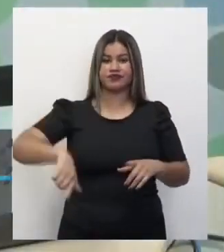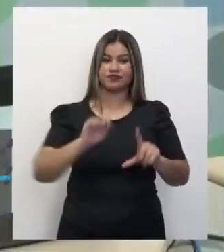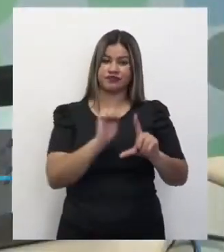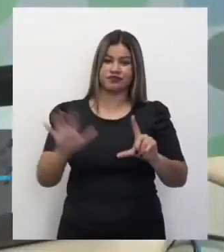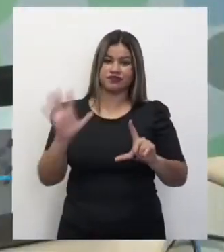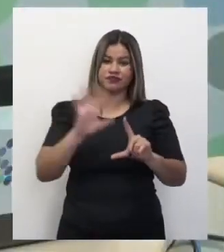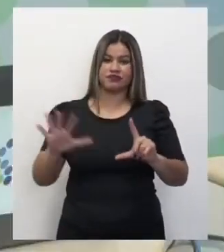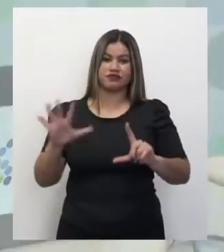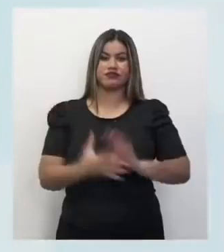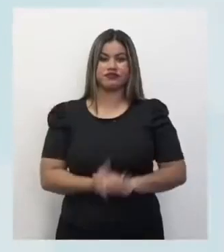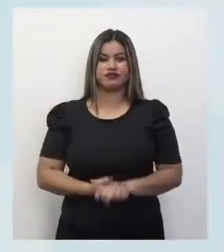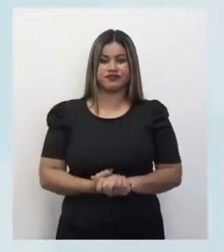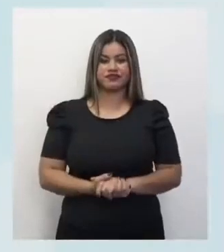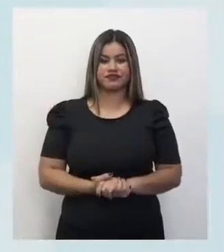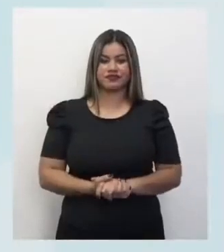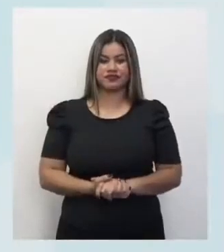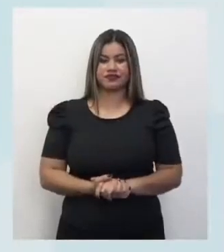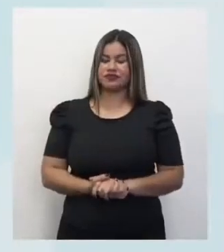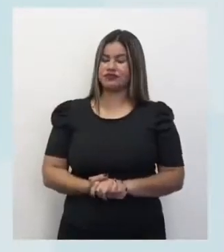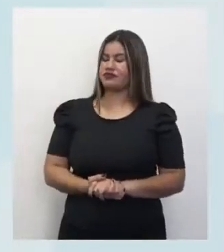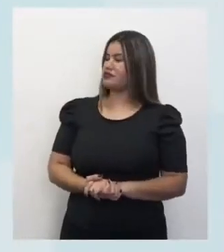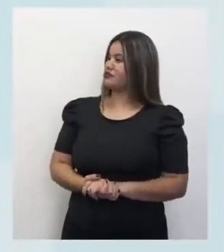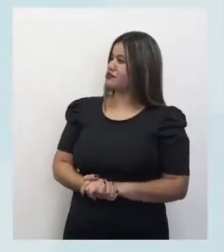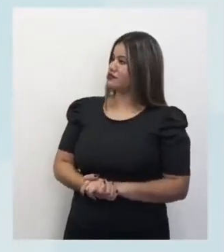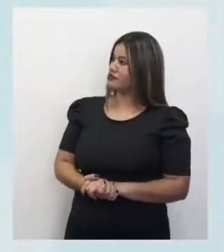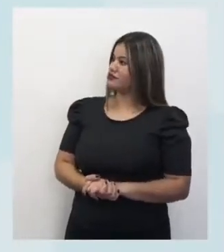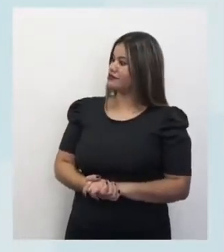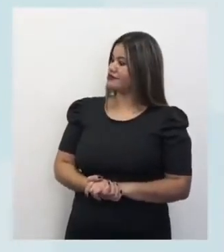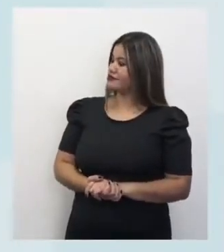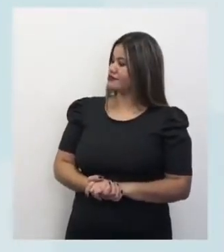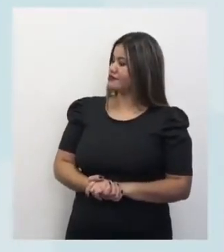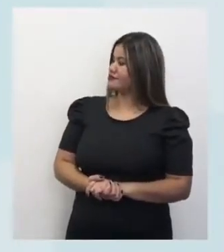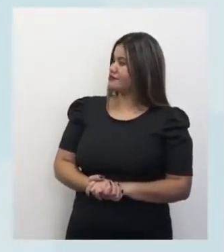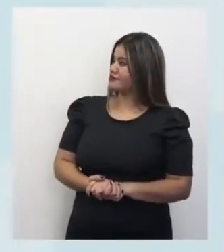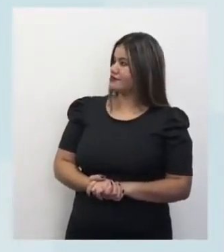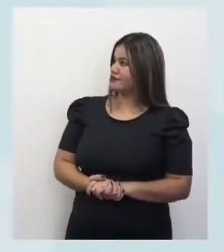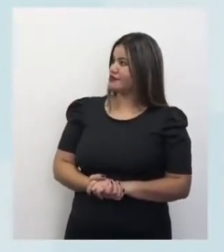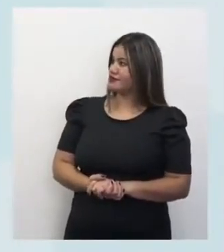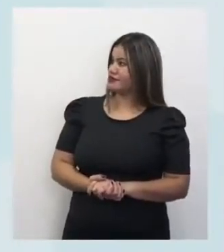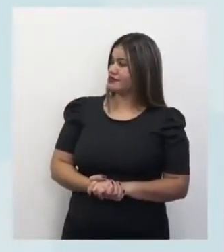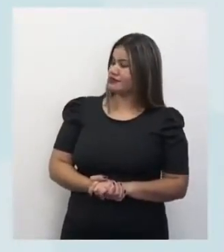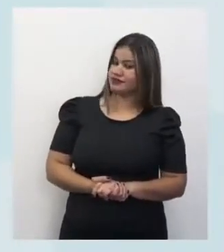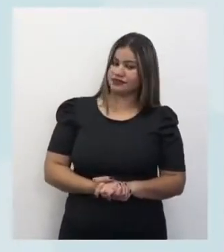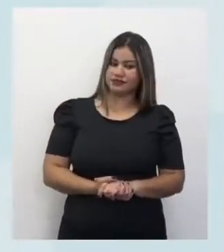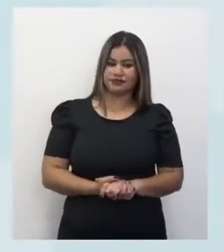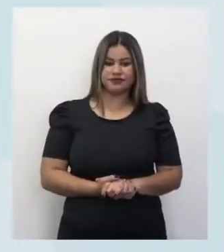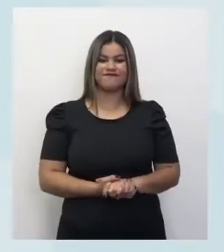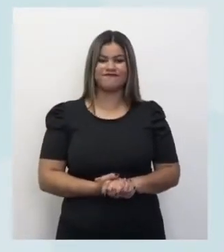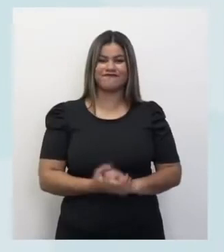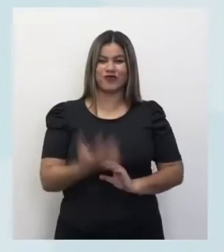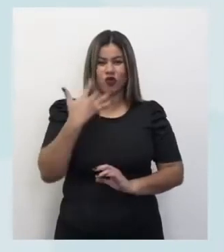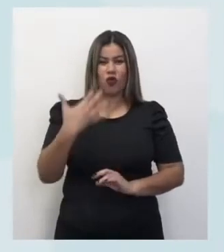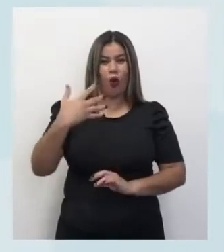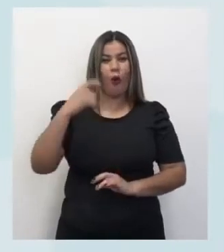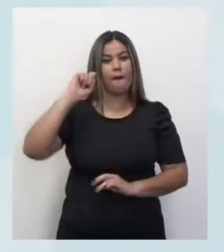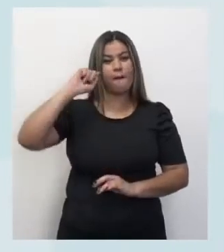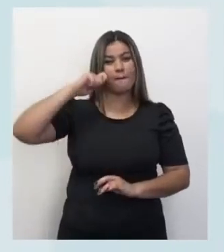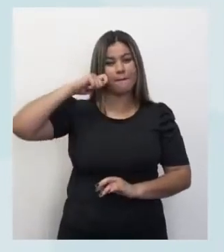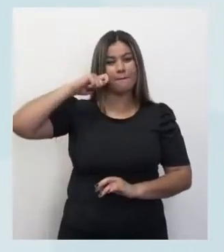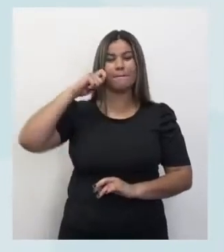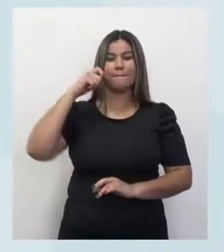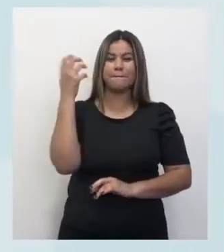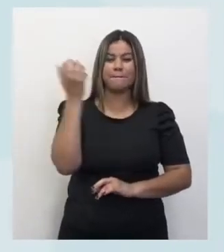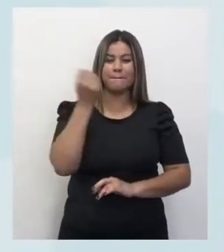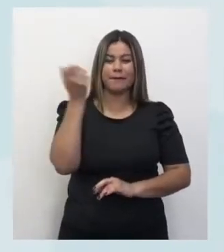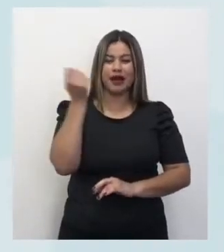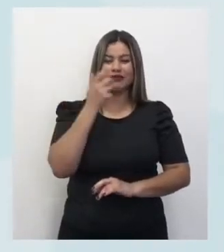lá. Ó, essa imagem agora, ela já está em preto e branco, né? Na verdade, um envelhecido, aí